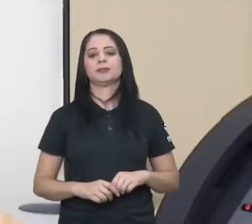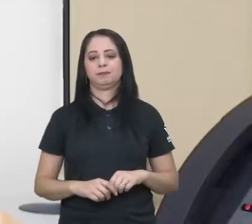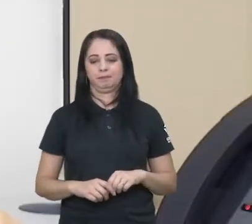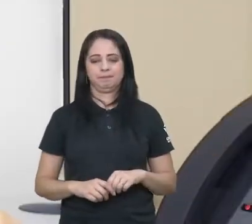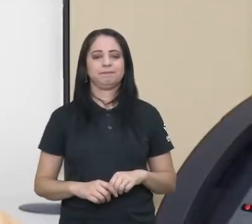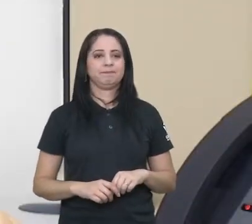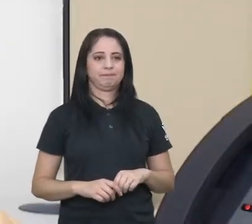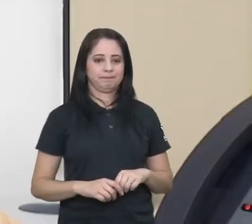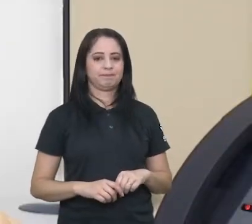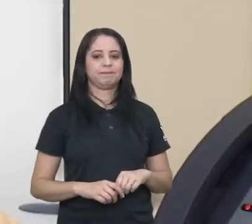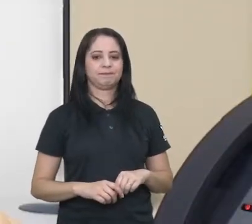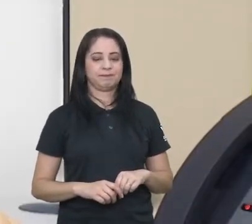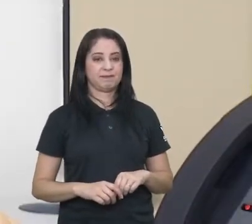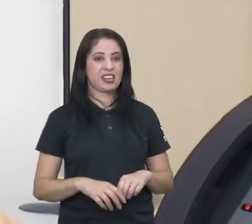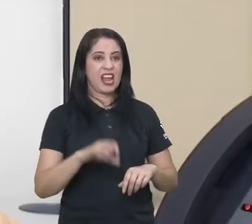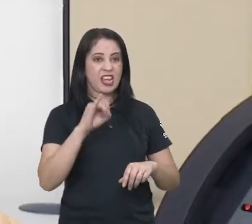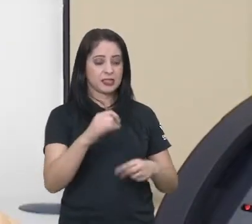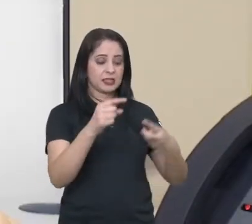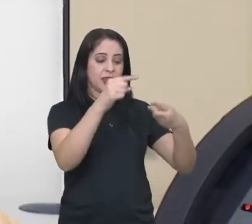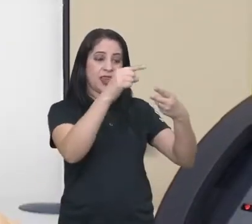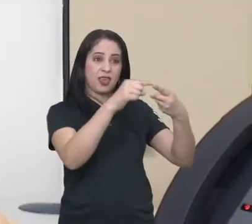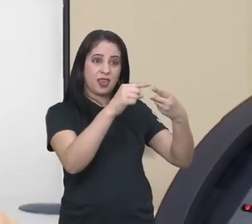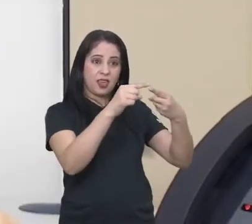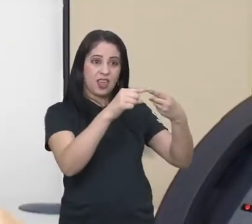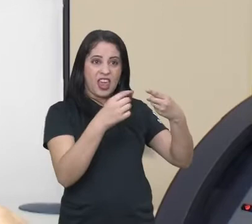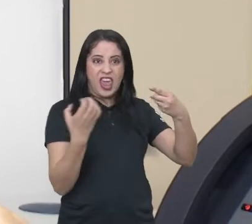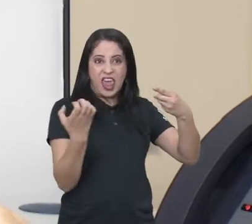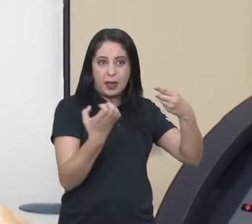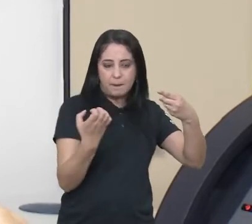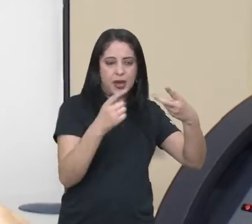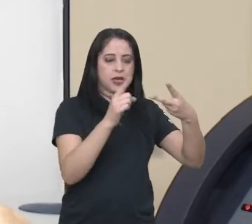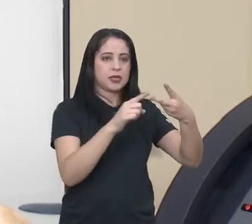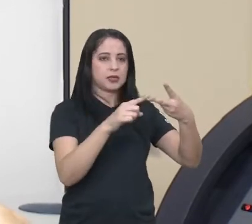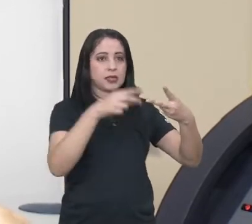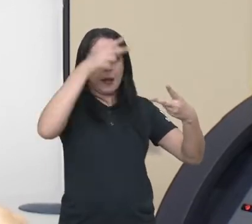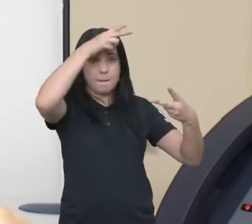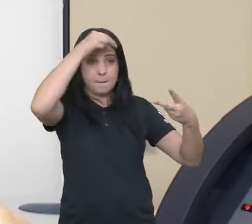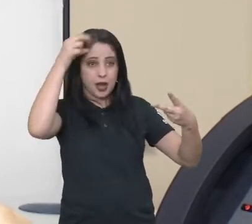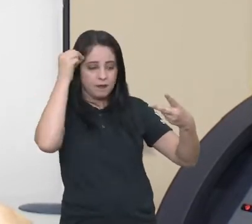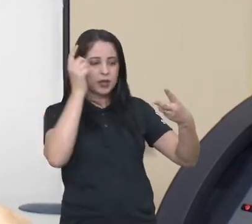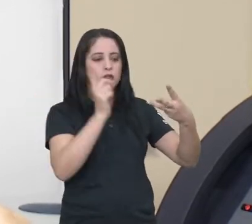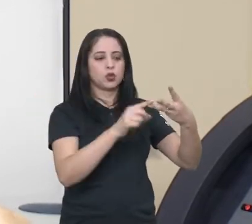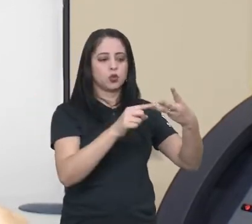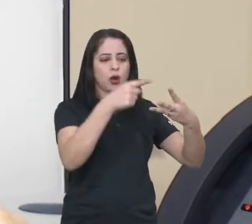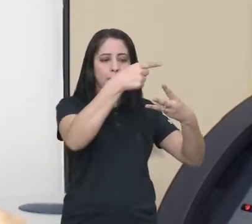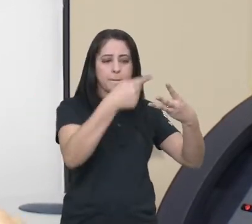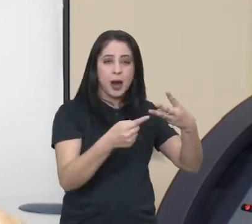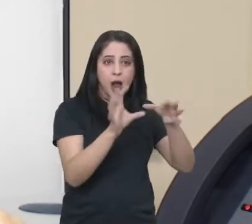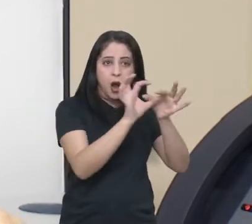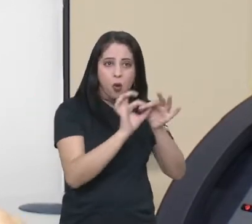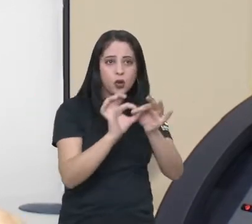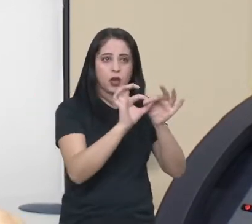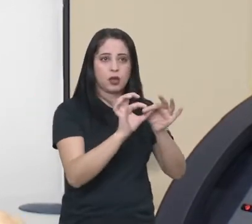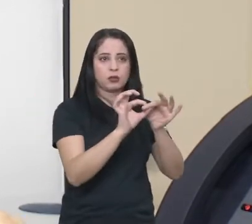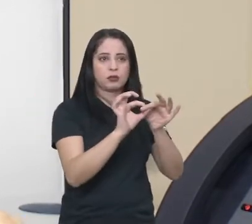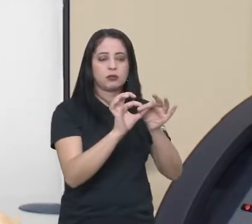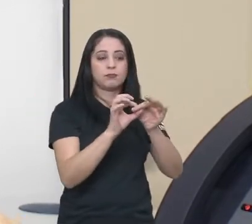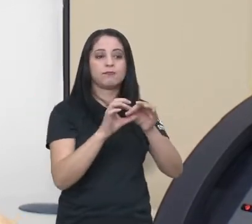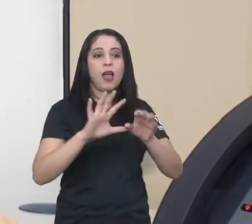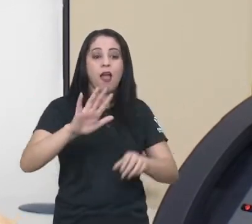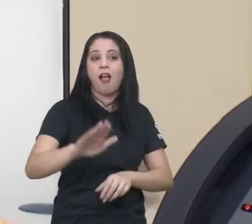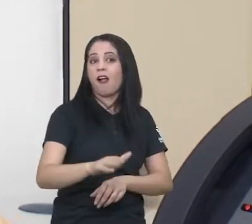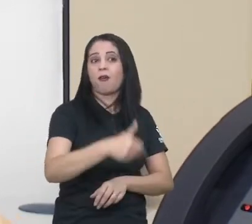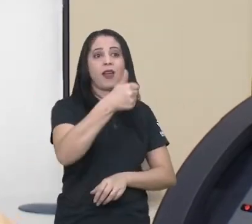Eu acho que com essa força do setor privado, junto com a prefeitura, nesse Adote o Campo, dando